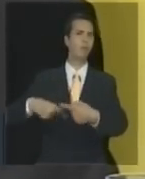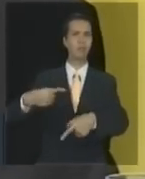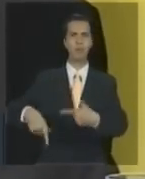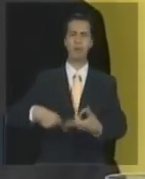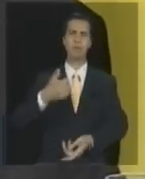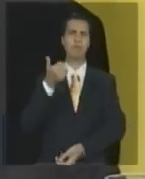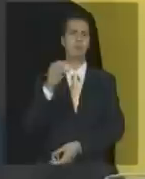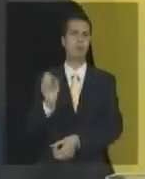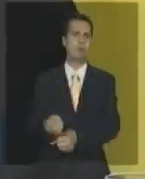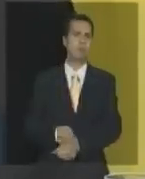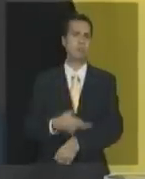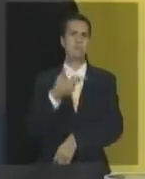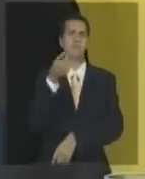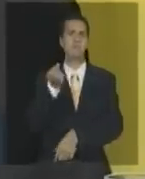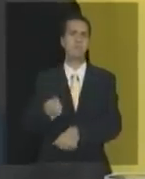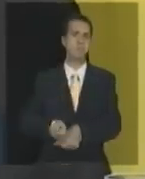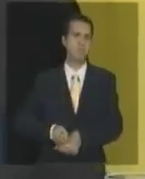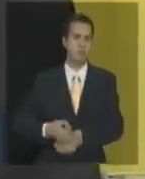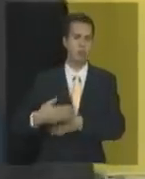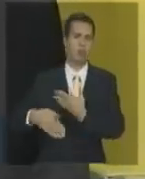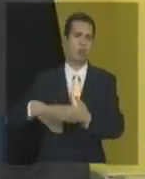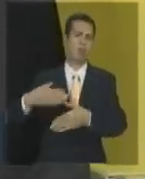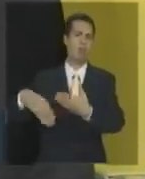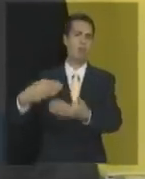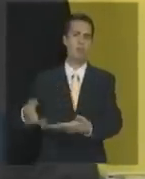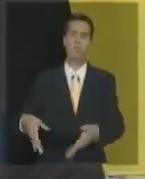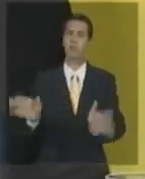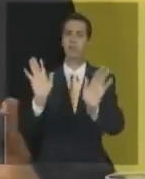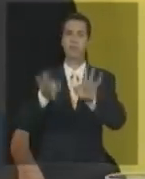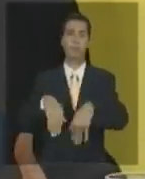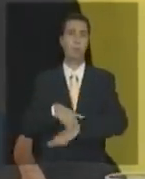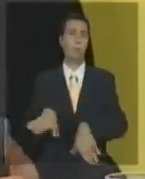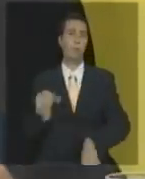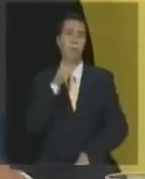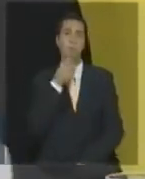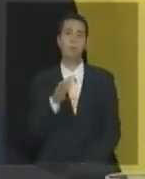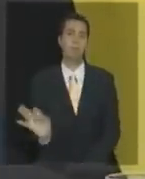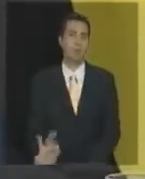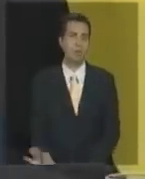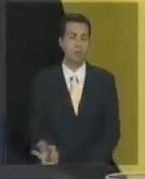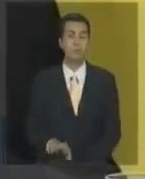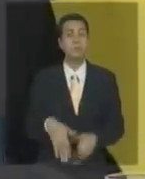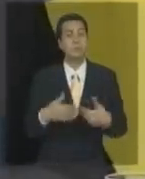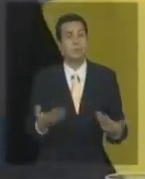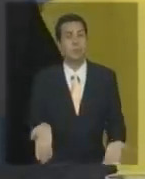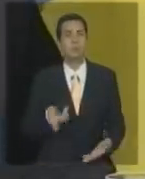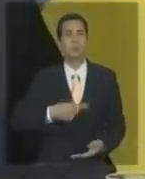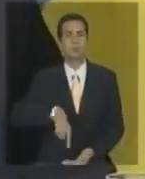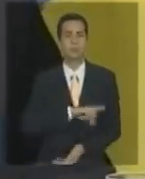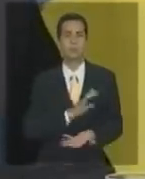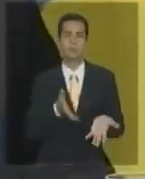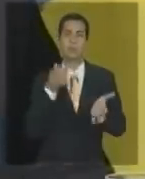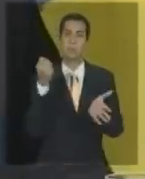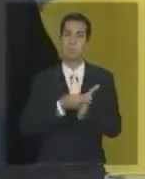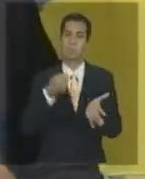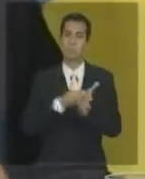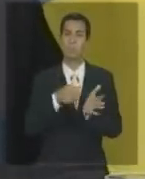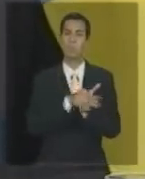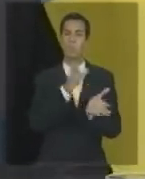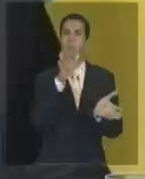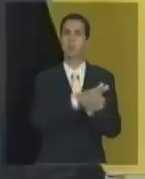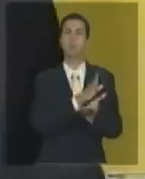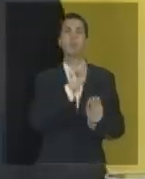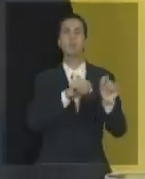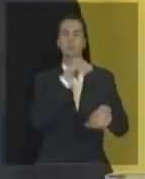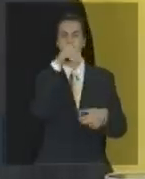por 10 ou 20 anos, sem nunca terminar. Então, nós incrementamos as punições pela via administrativa e